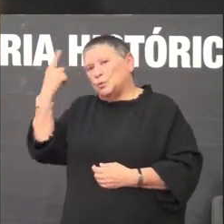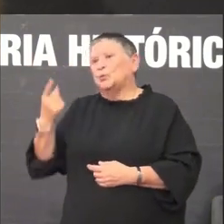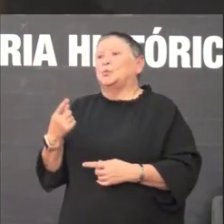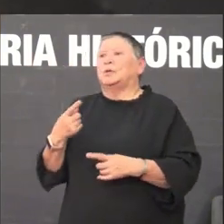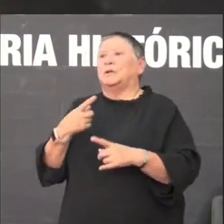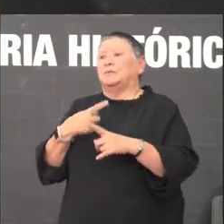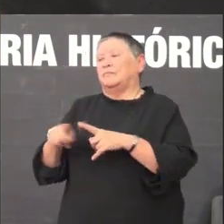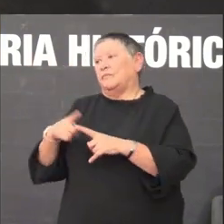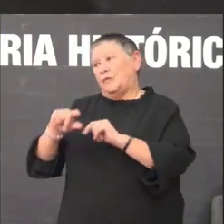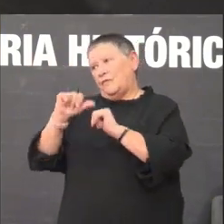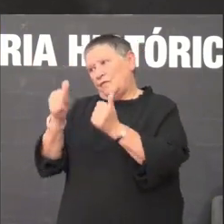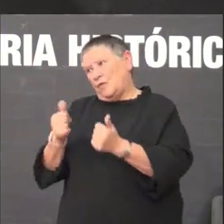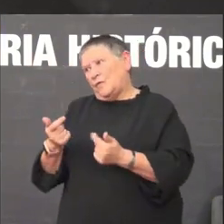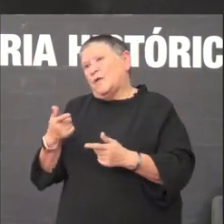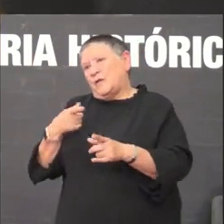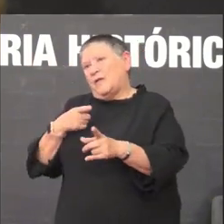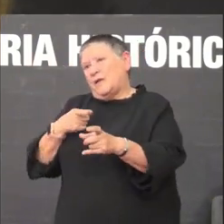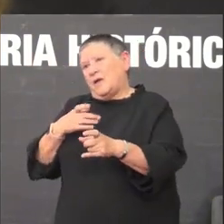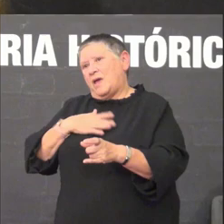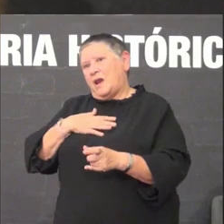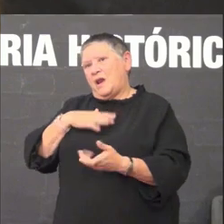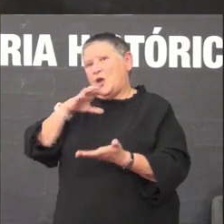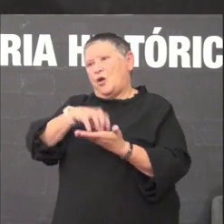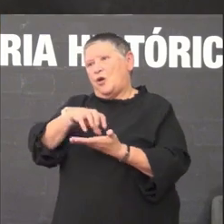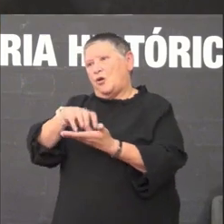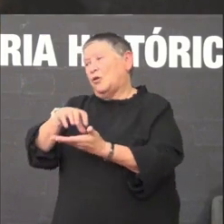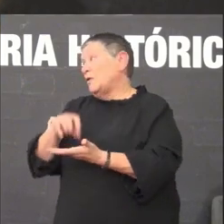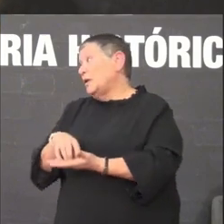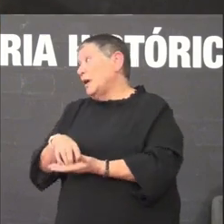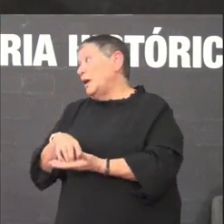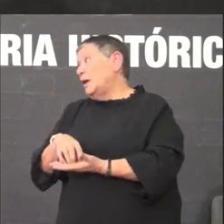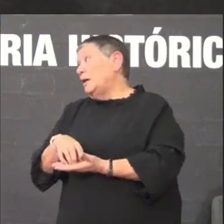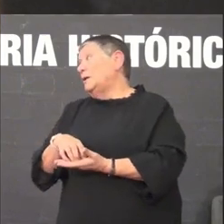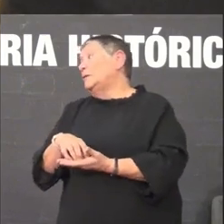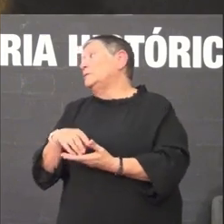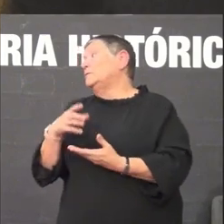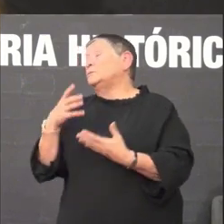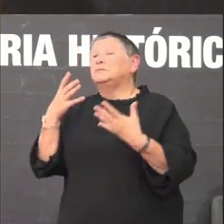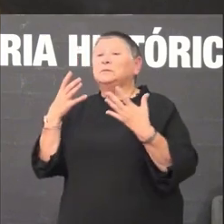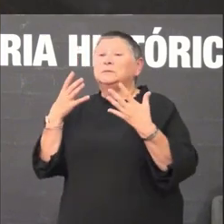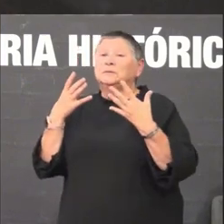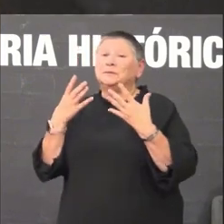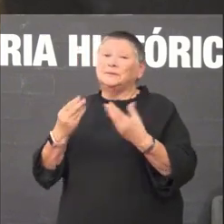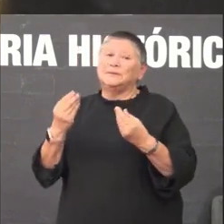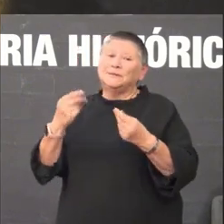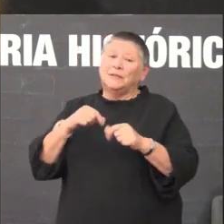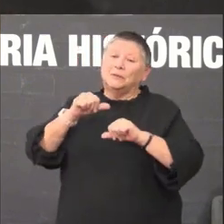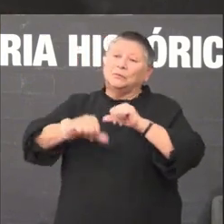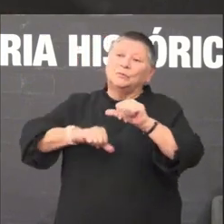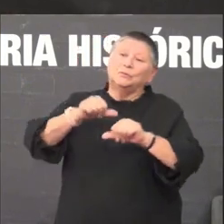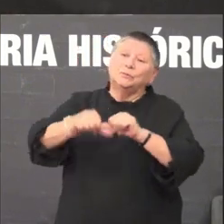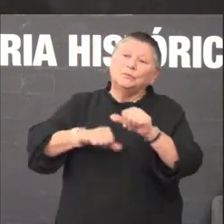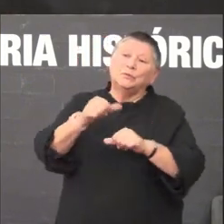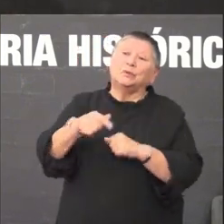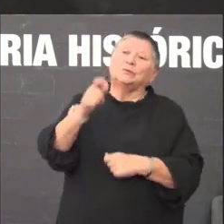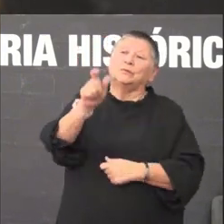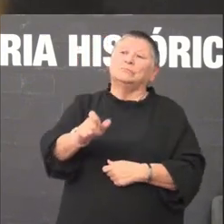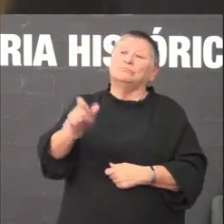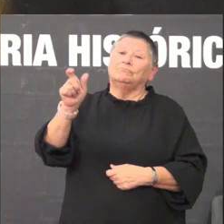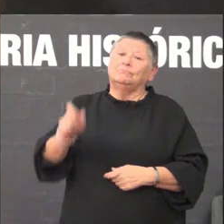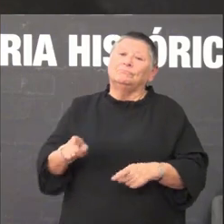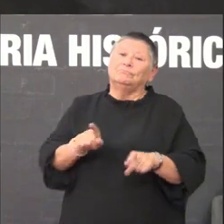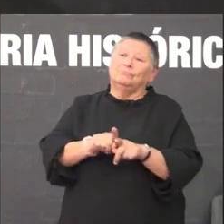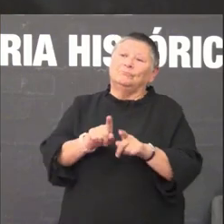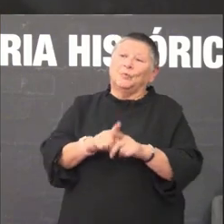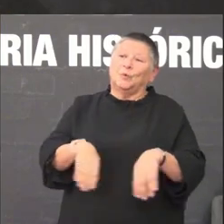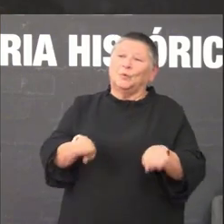cometido massacres durante a Guerra Colonial. Massacres esses que, no entanto, se sabia que tinham existido, mas que não eram estudados, que